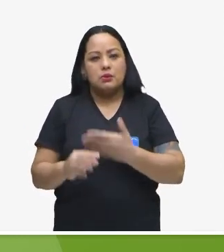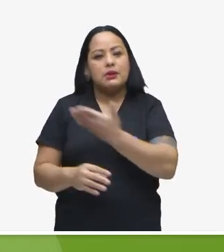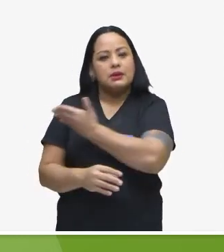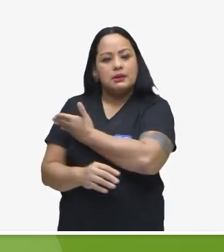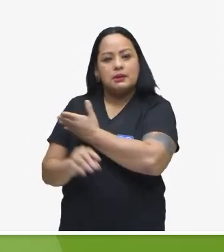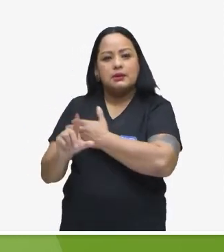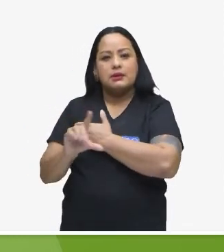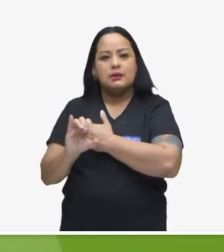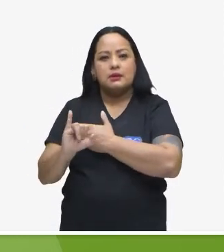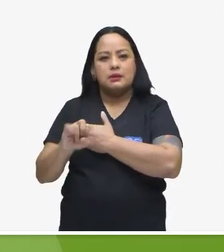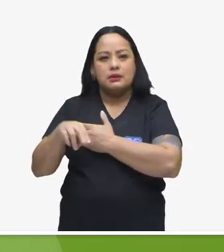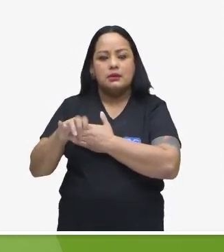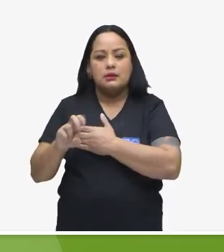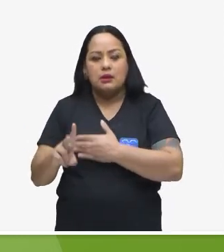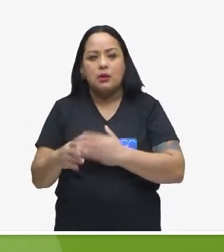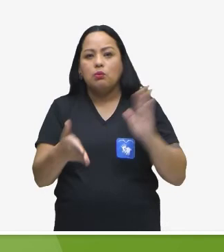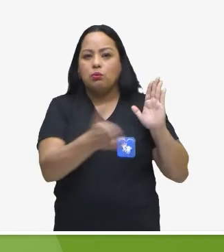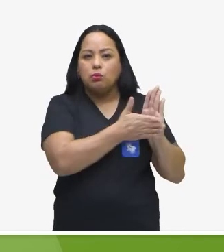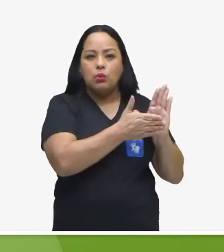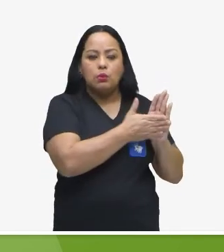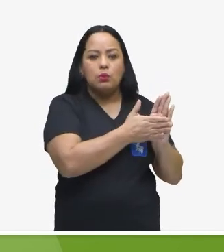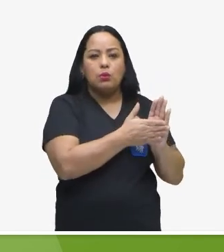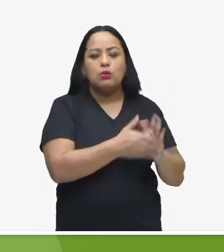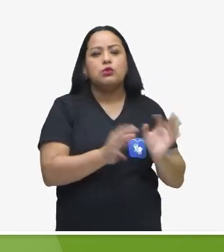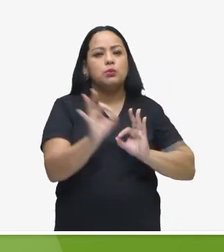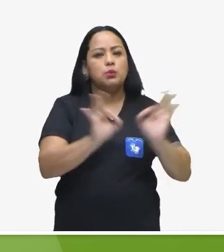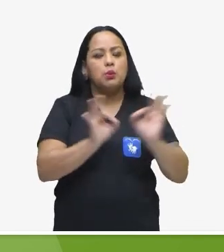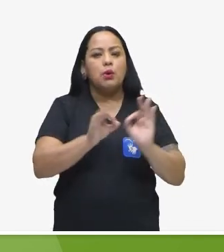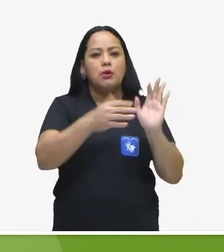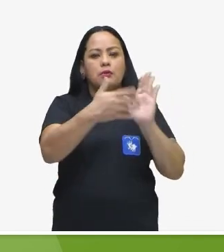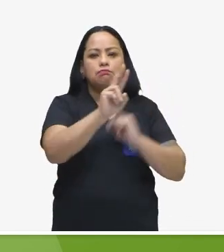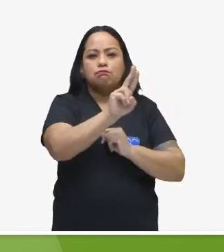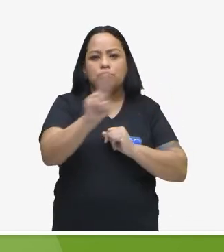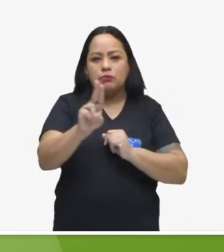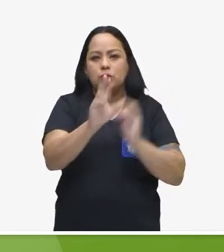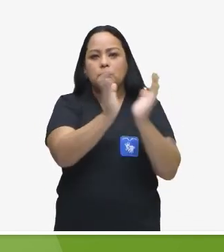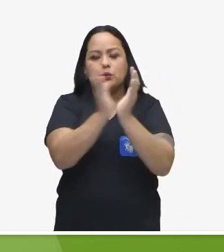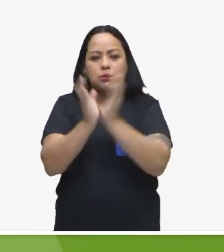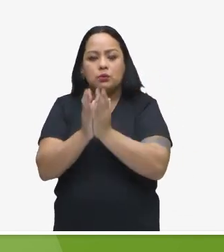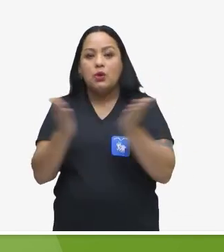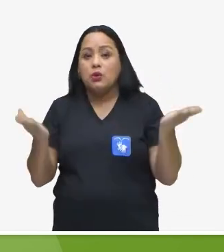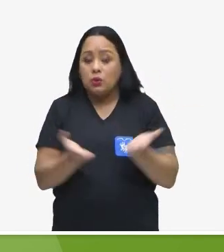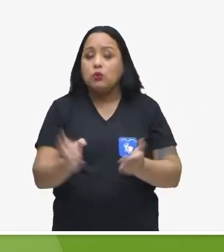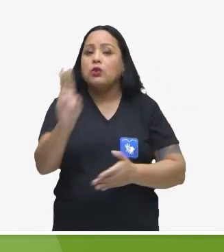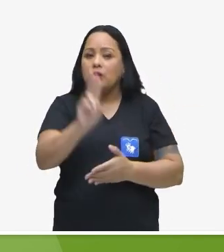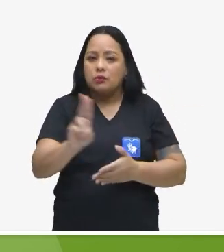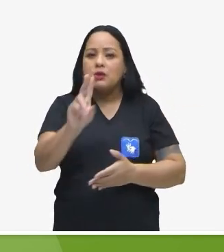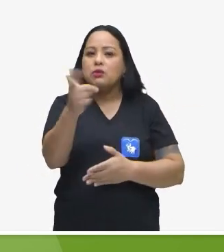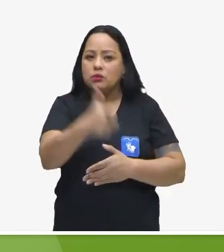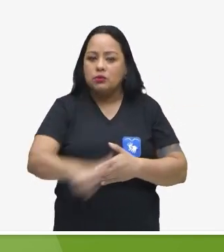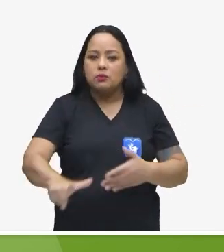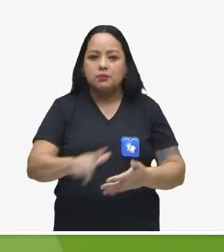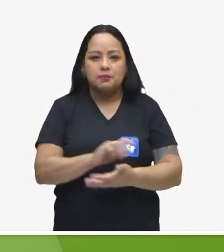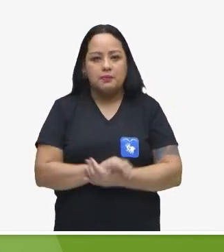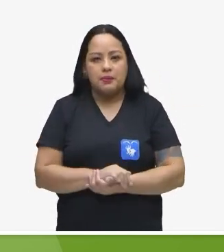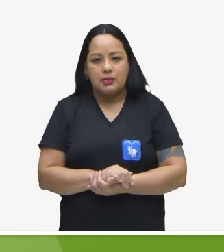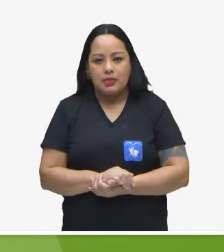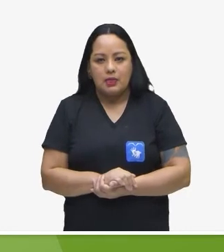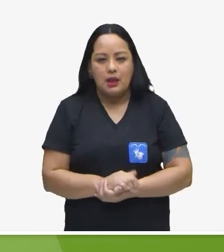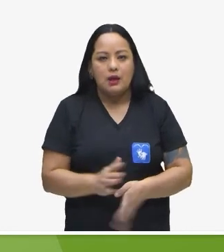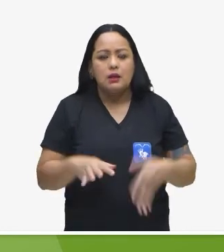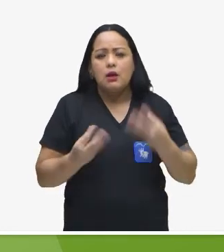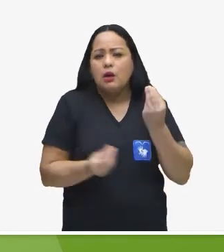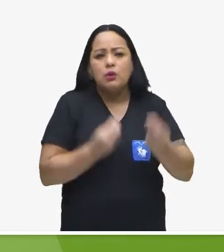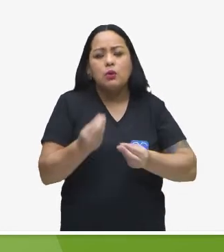Linné propôs um sistema de classificação e nomenclatura que é usado até os dias atuais, tá? Então, como foi